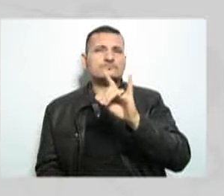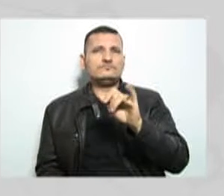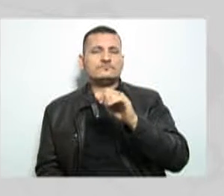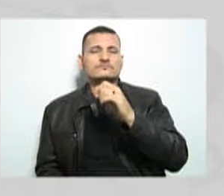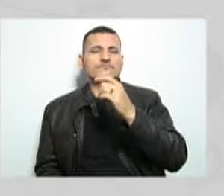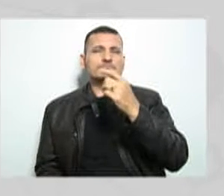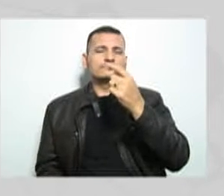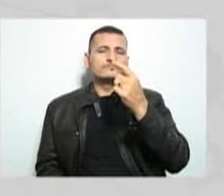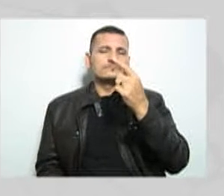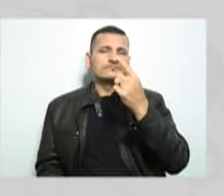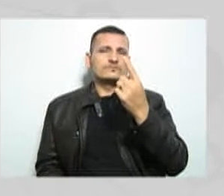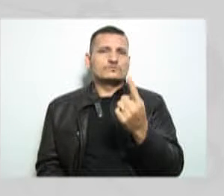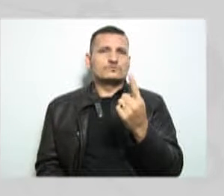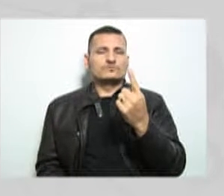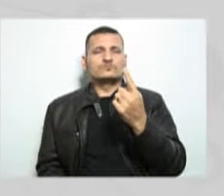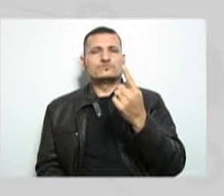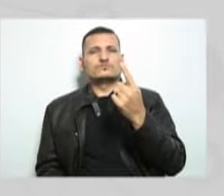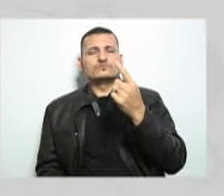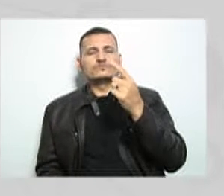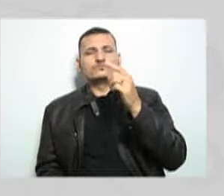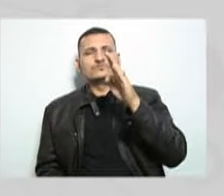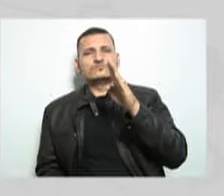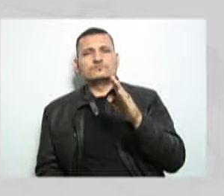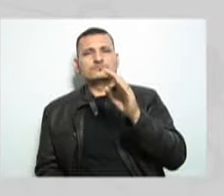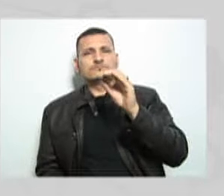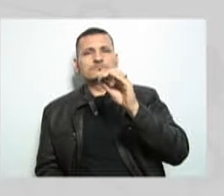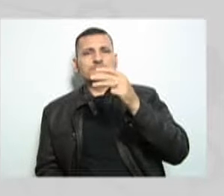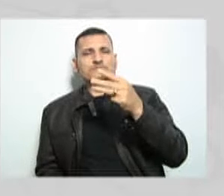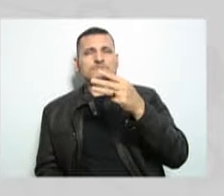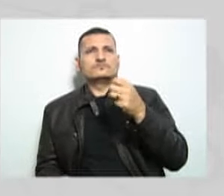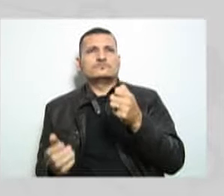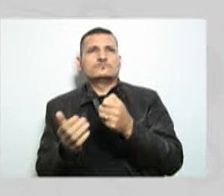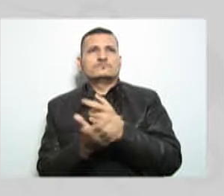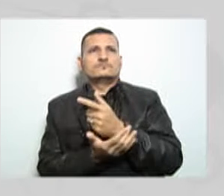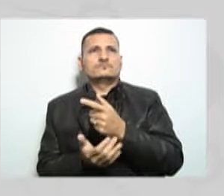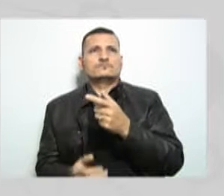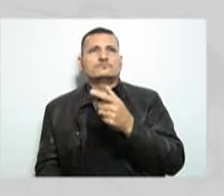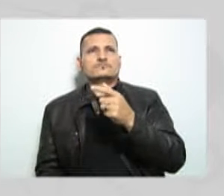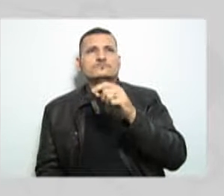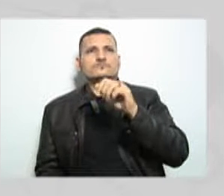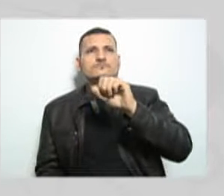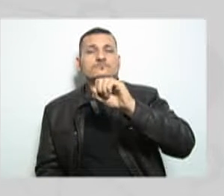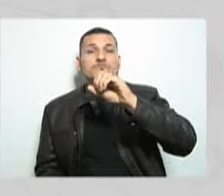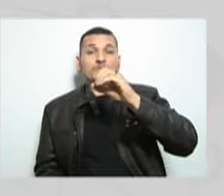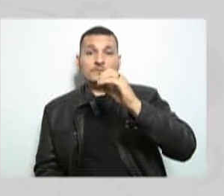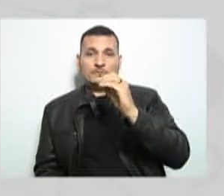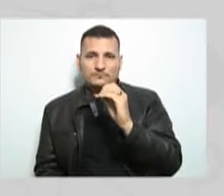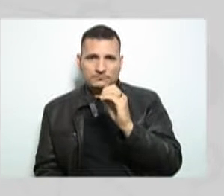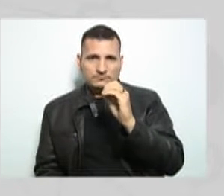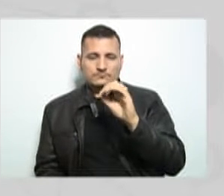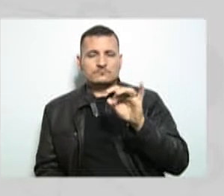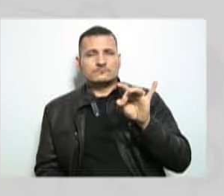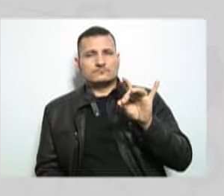unidades, certo? De leite condensado a R$4.